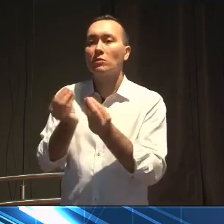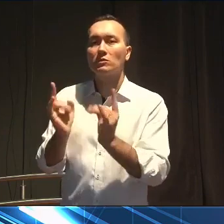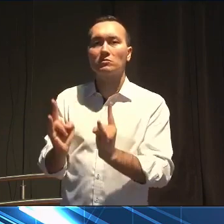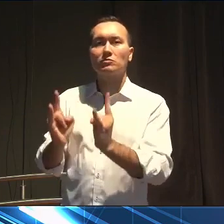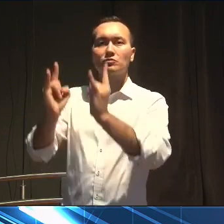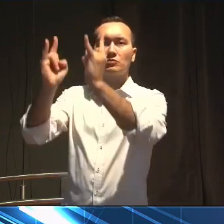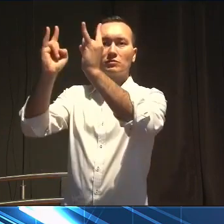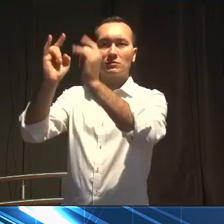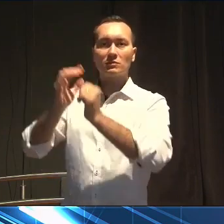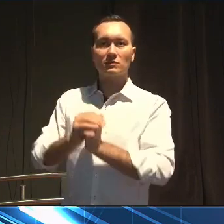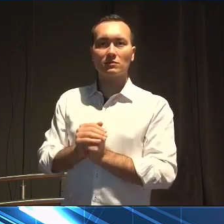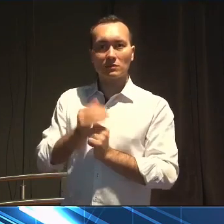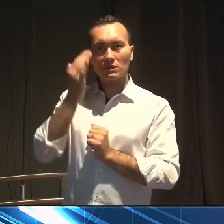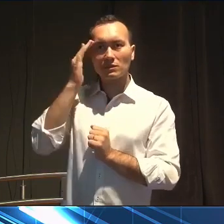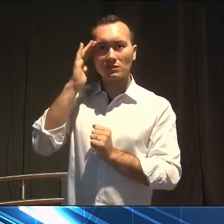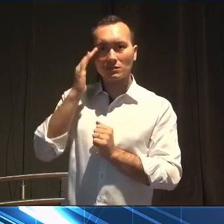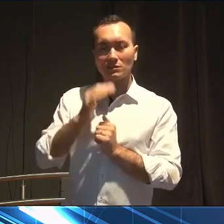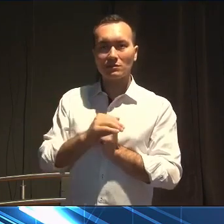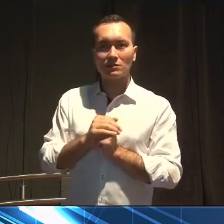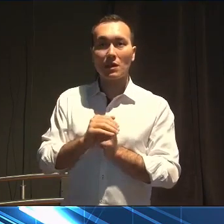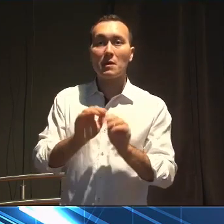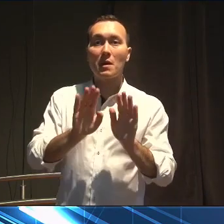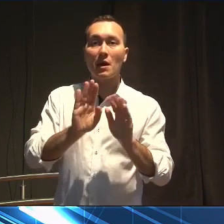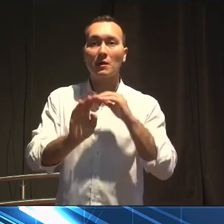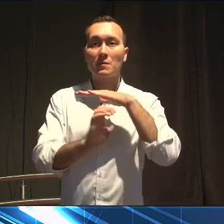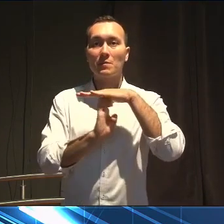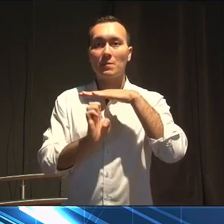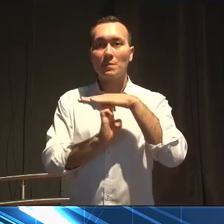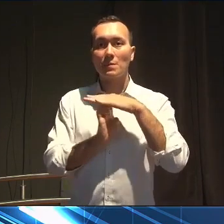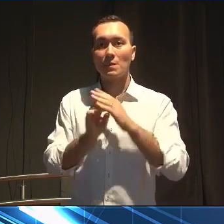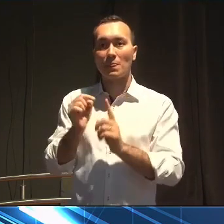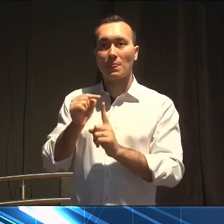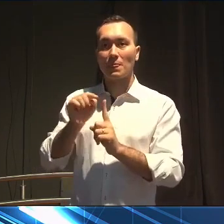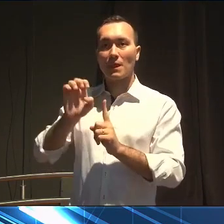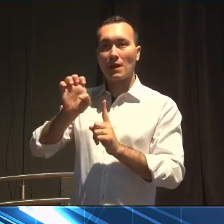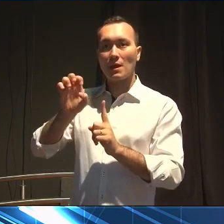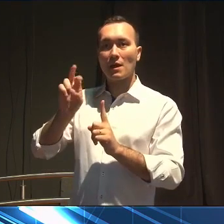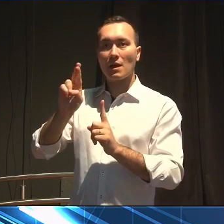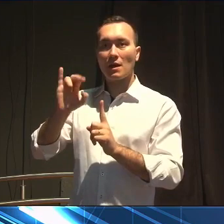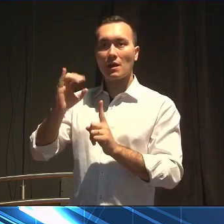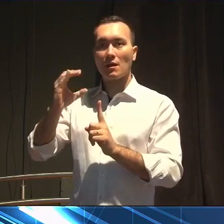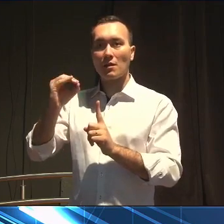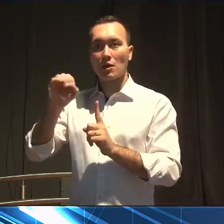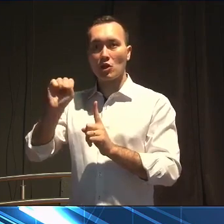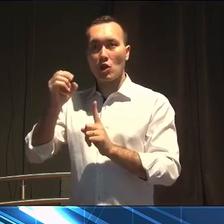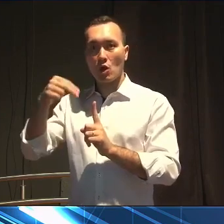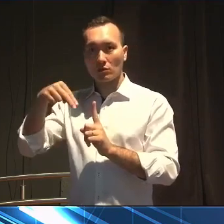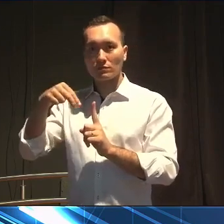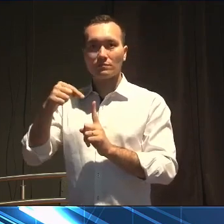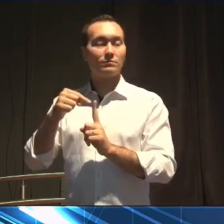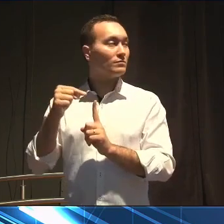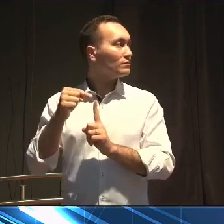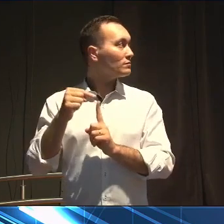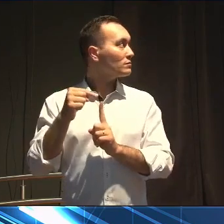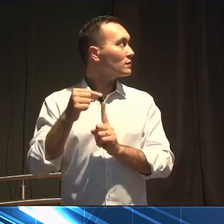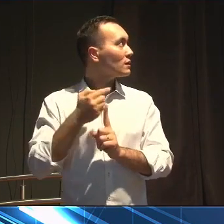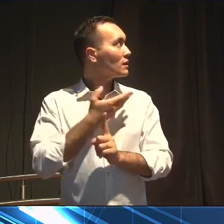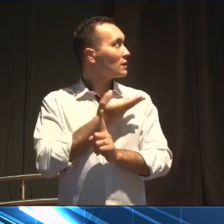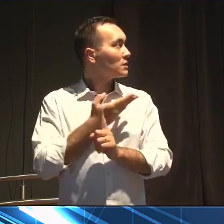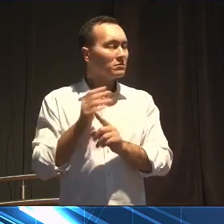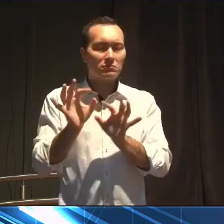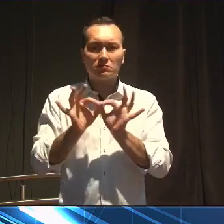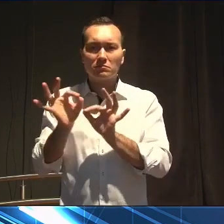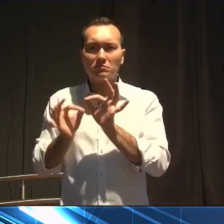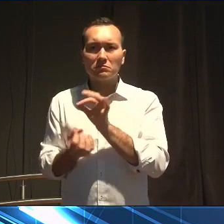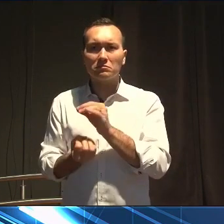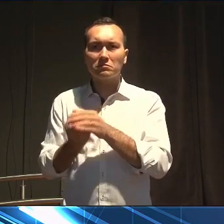Ericsson cria gêmeo digital das cidades e, através da simulação de física dentro do Omniverse, eles